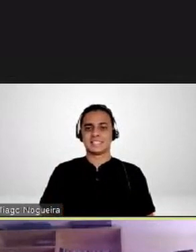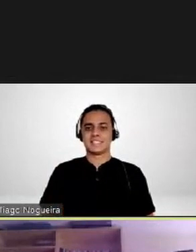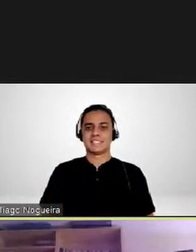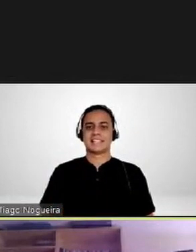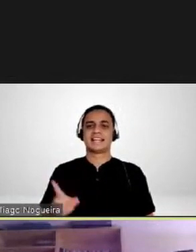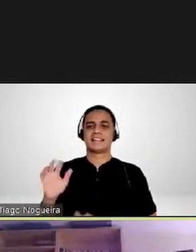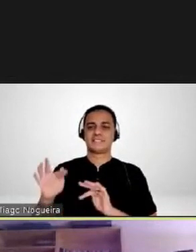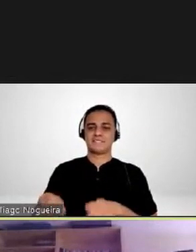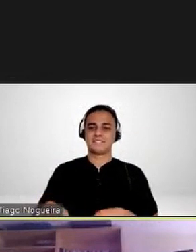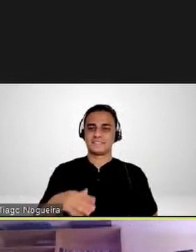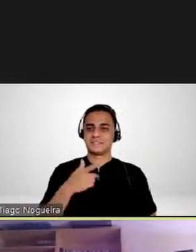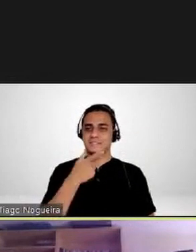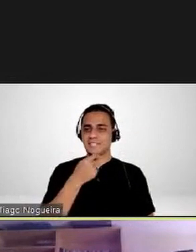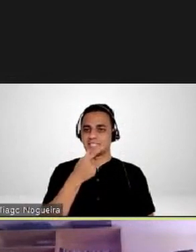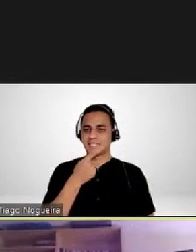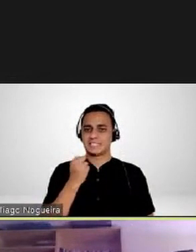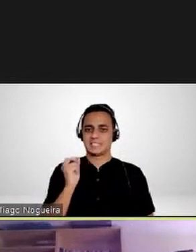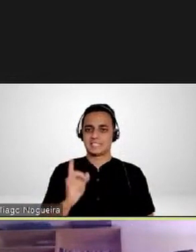escreveu. Desculpa.